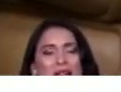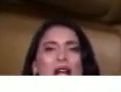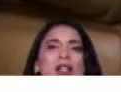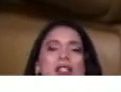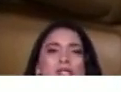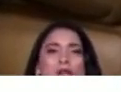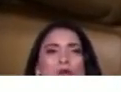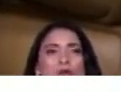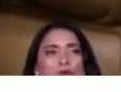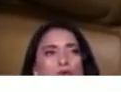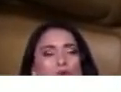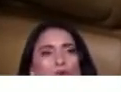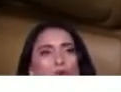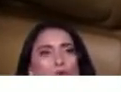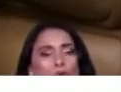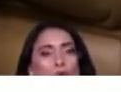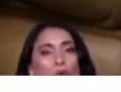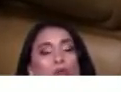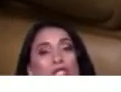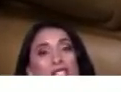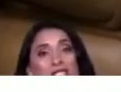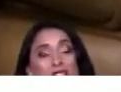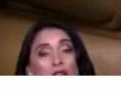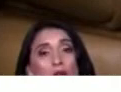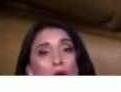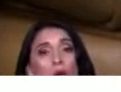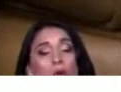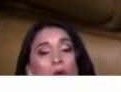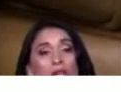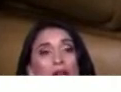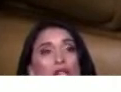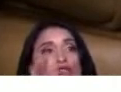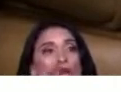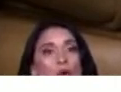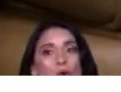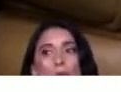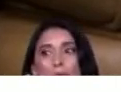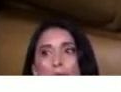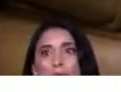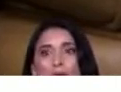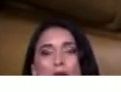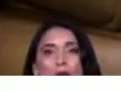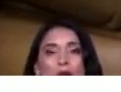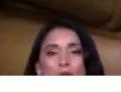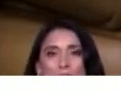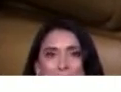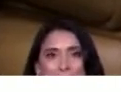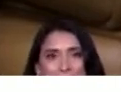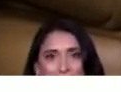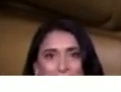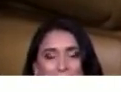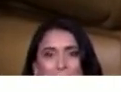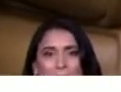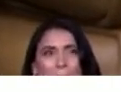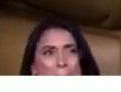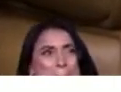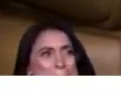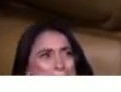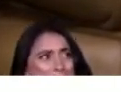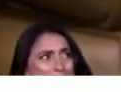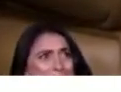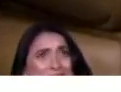se tornariam responsáveis pela exploração e ocupação efetiva do território. Passavam meses ou